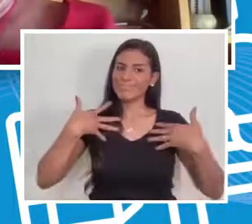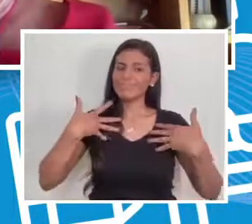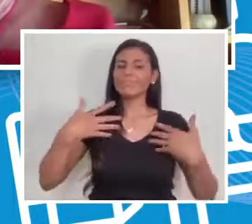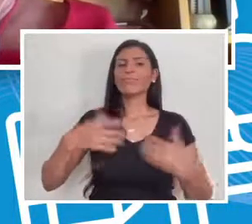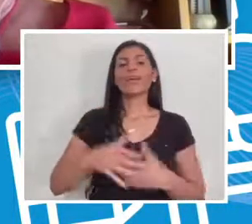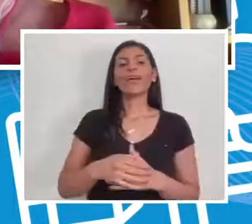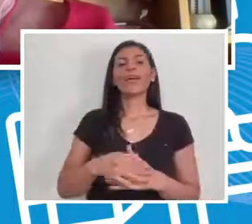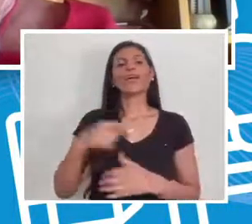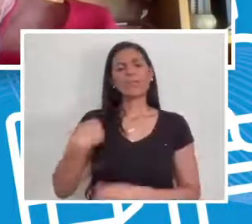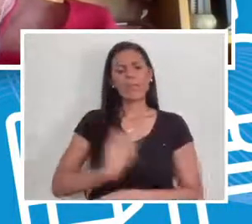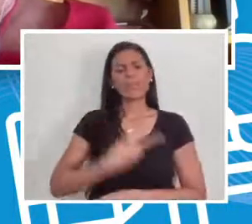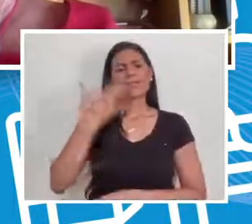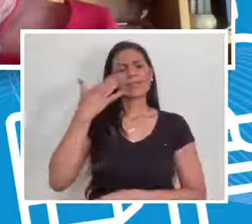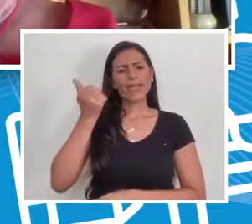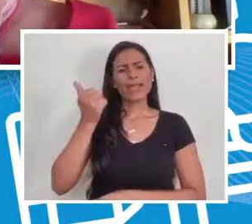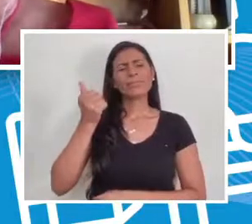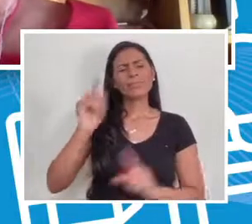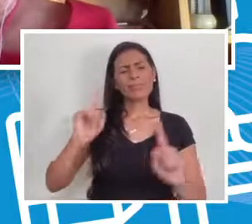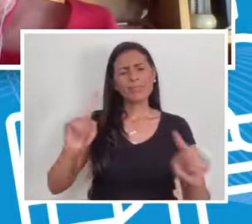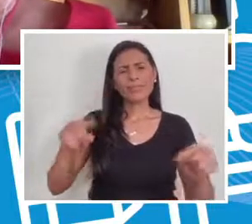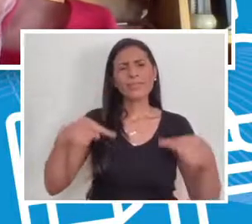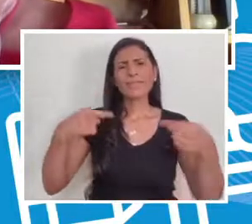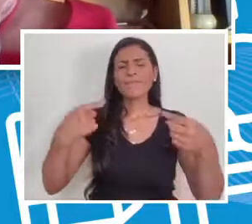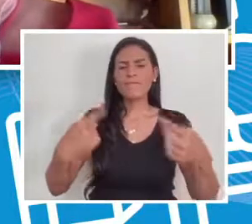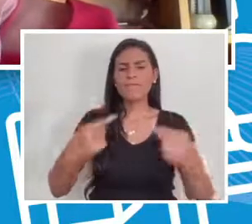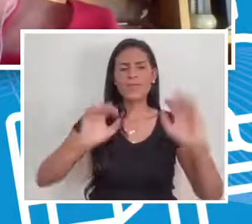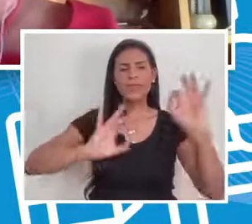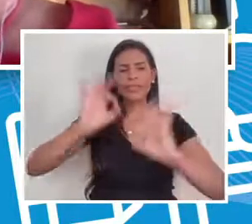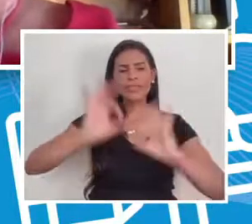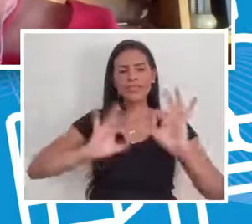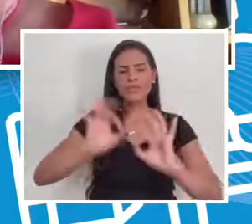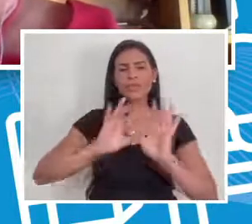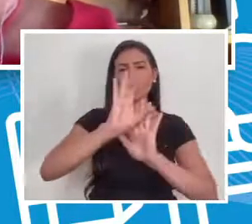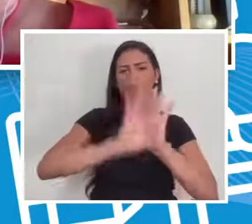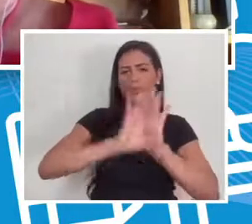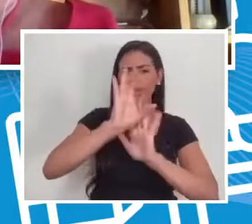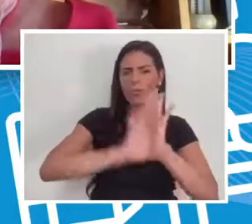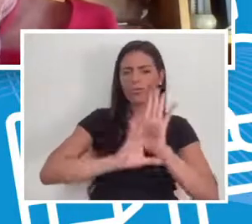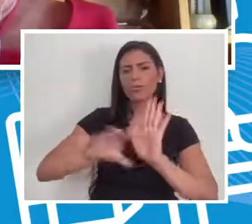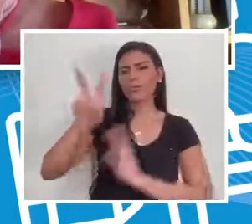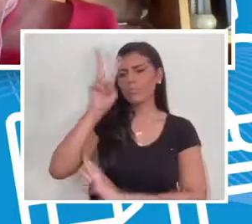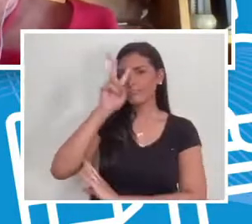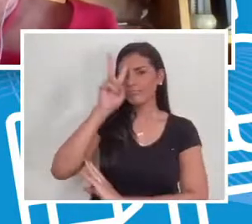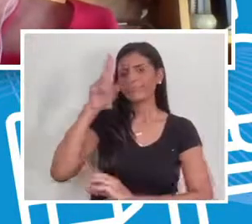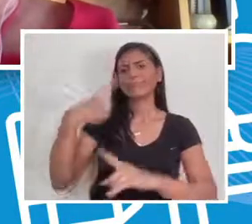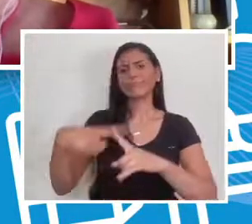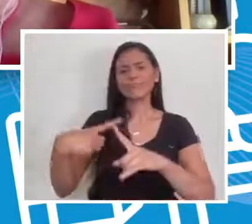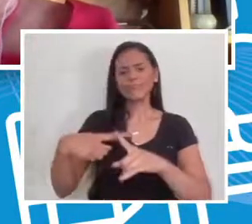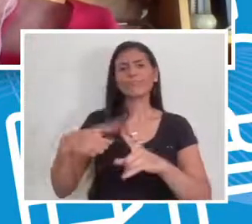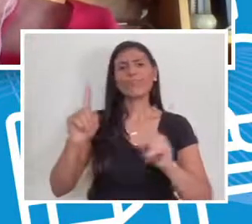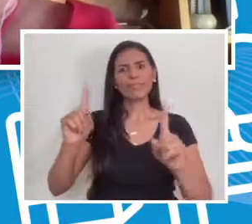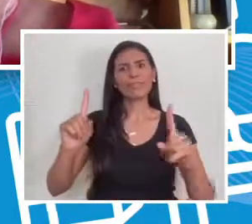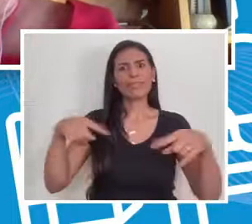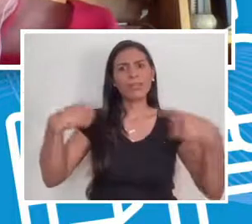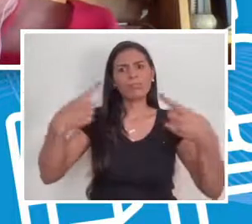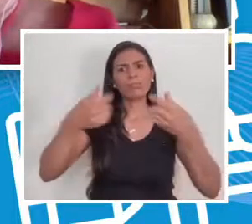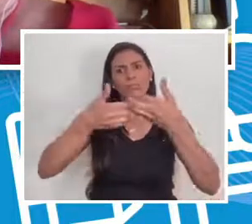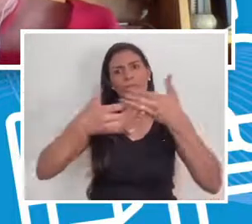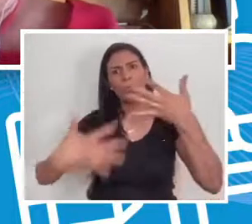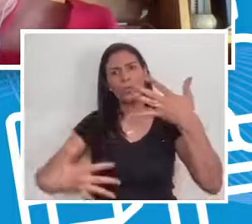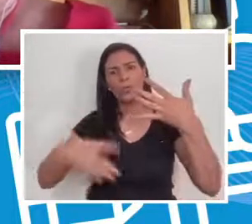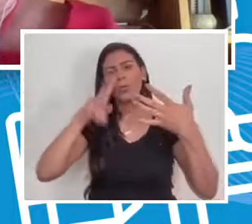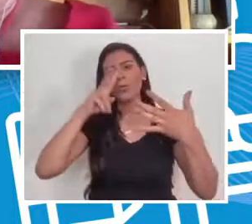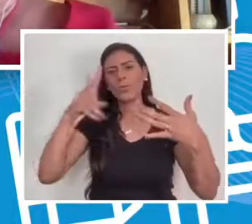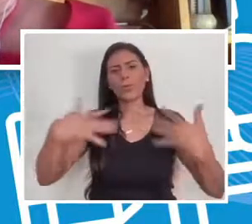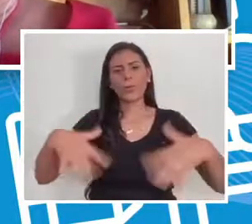no desenho de um currículo para o ensino médio, que eles são muitos, e que esta discussão pode ser longa e certamente